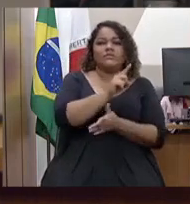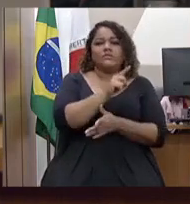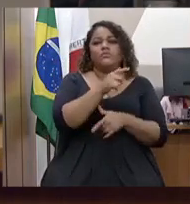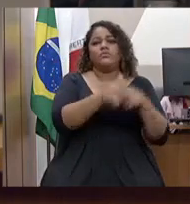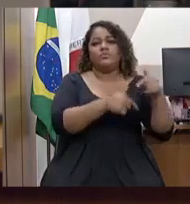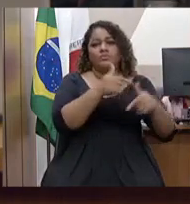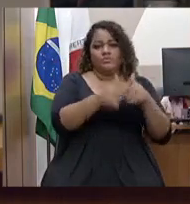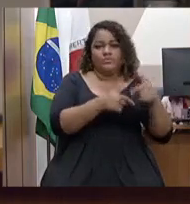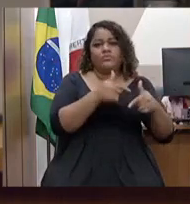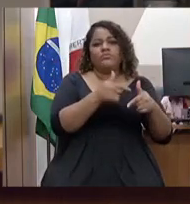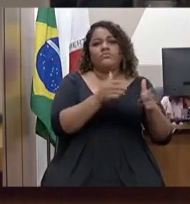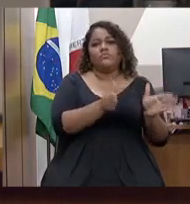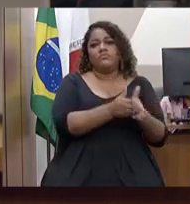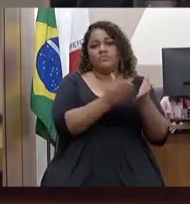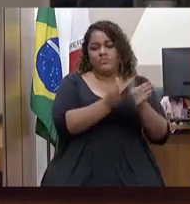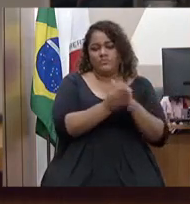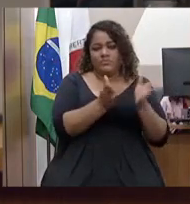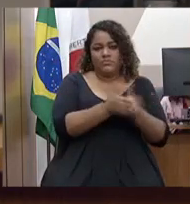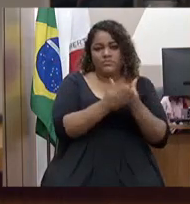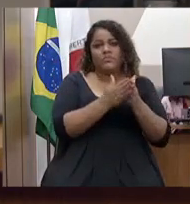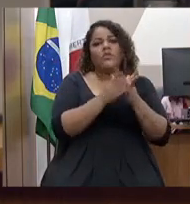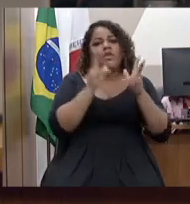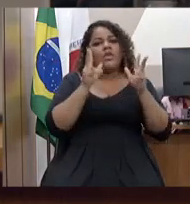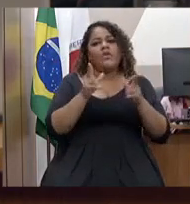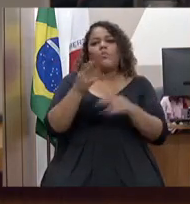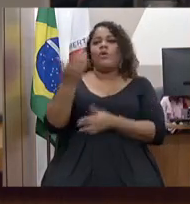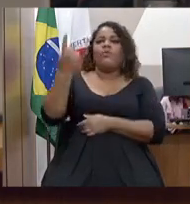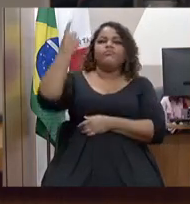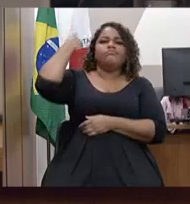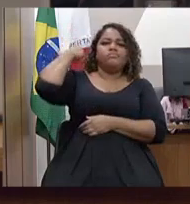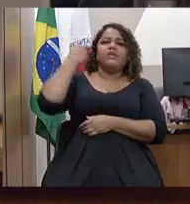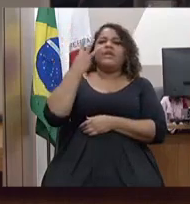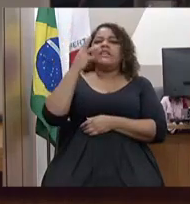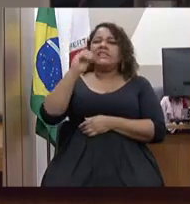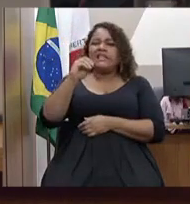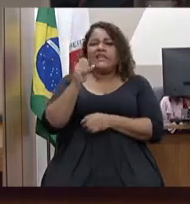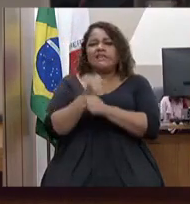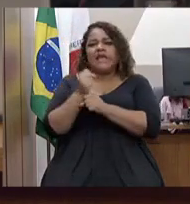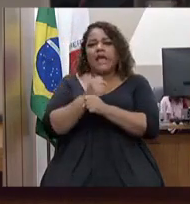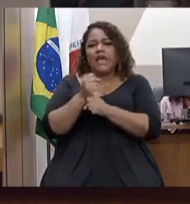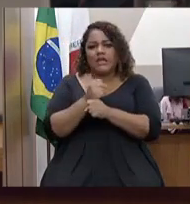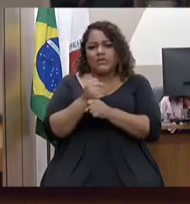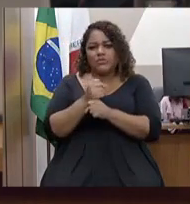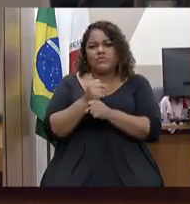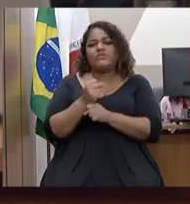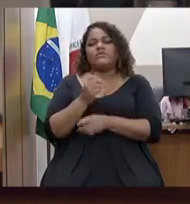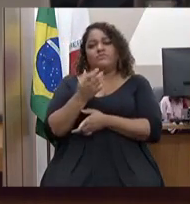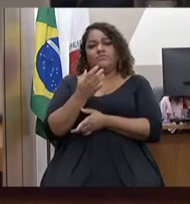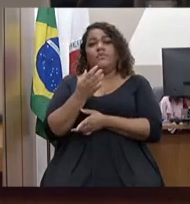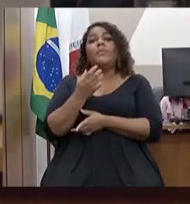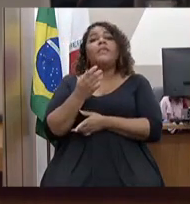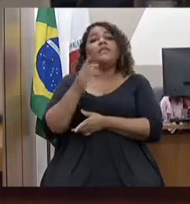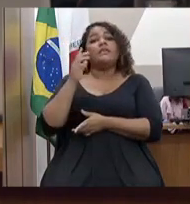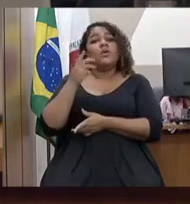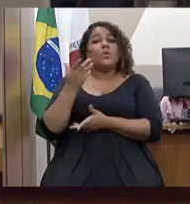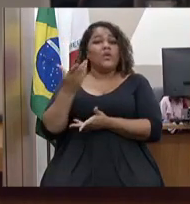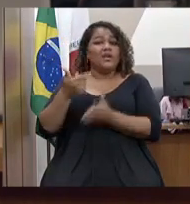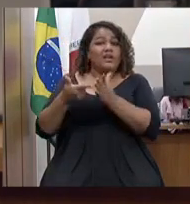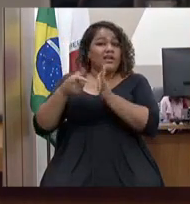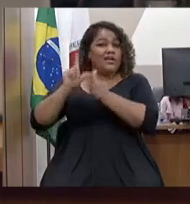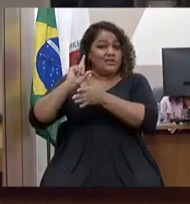atrás na globalização do capitalismo selvagem e hoje o capitalismo não é selvagem né Ele é